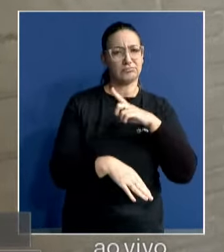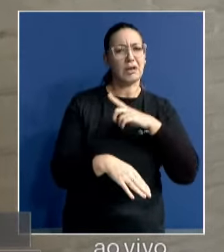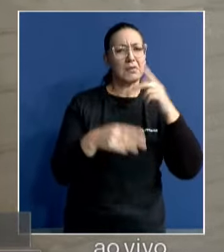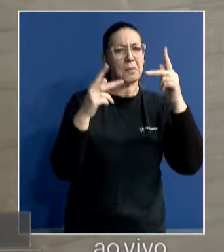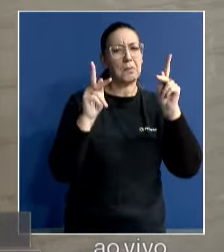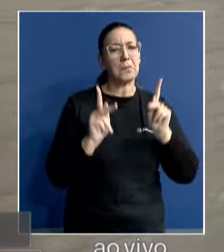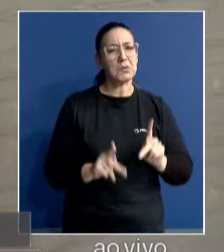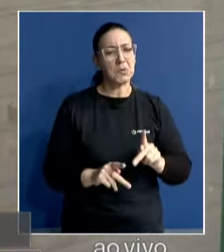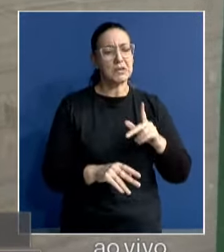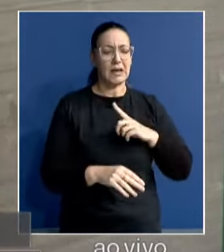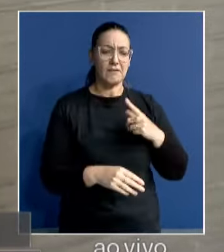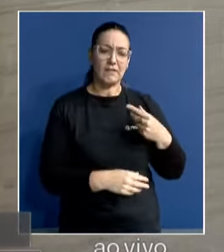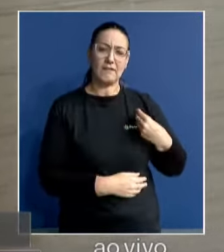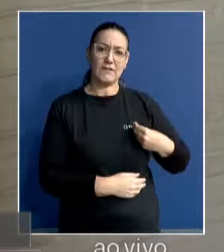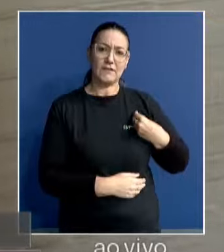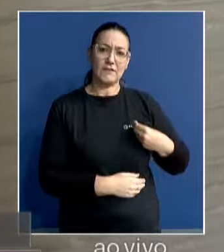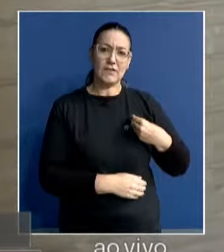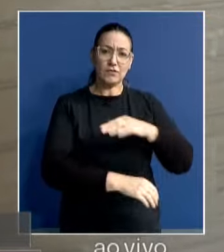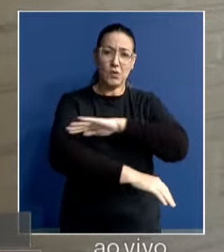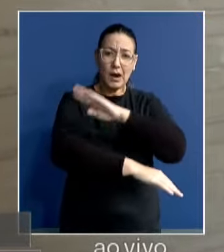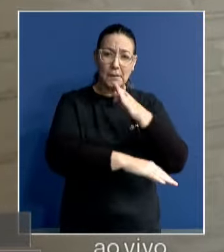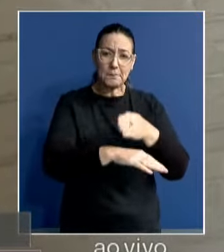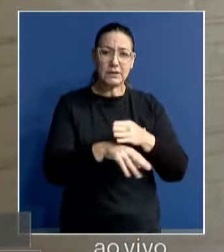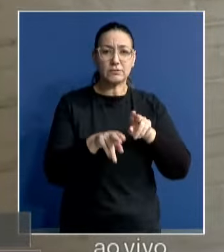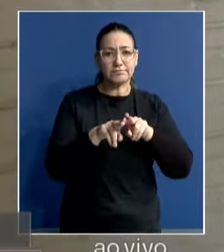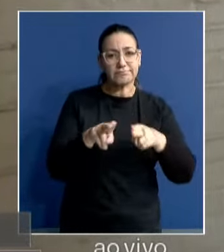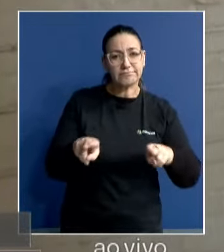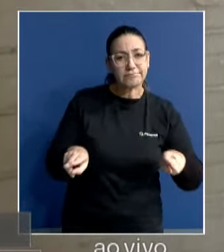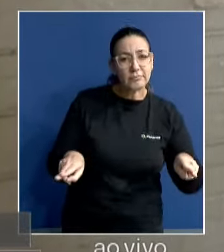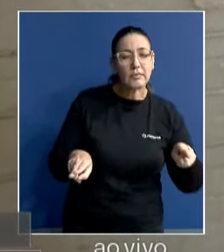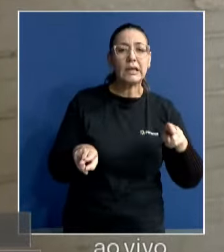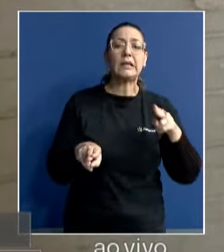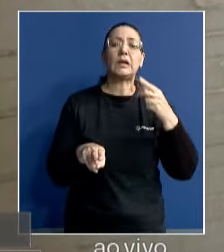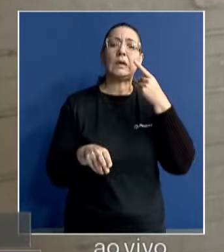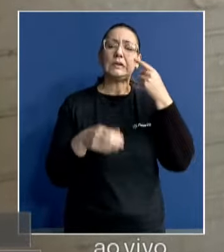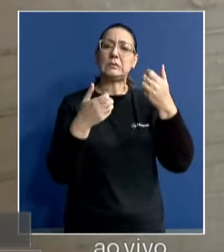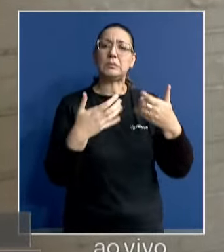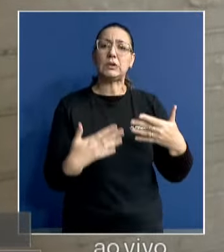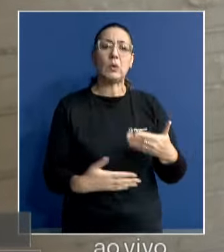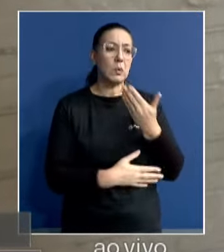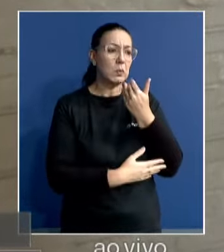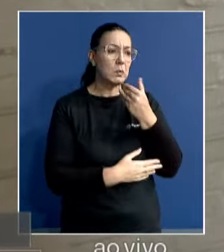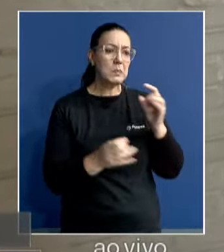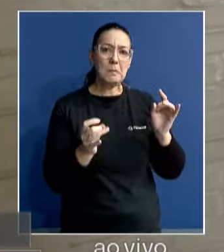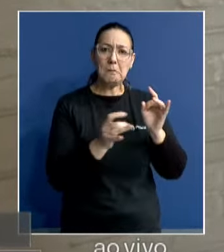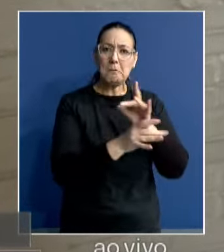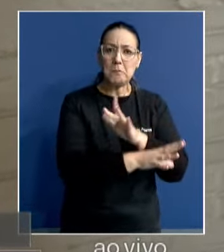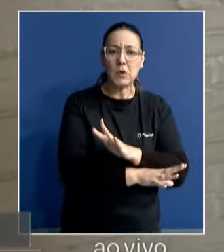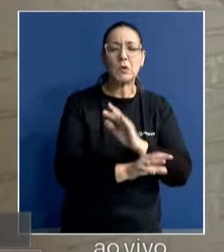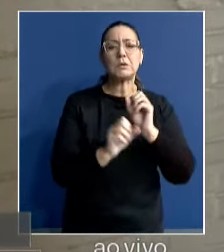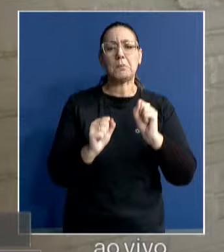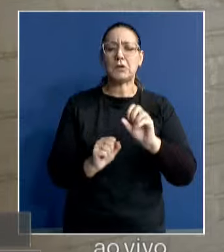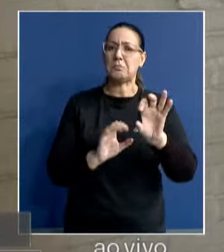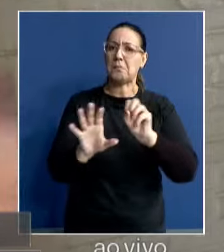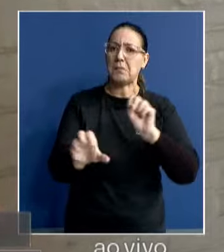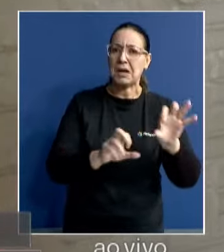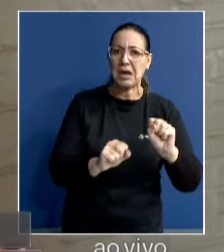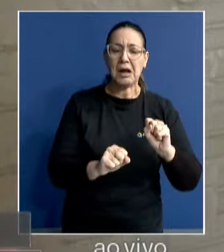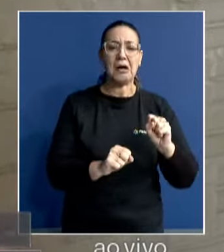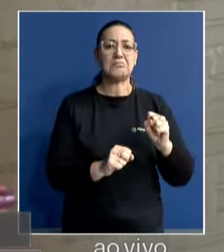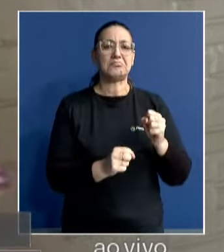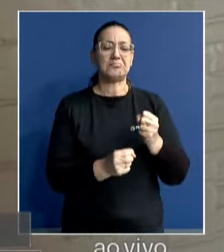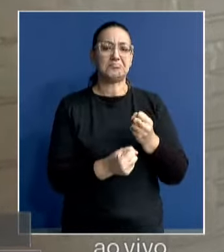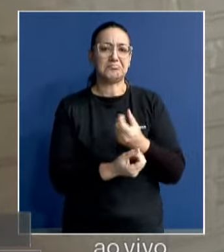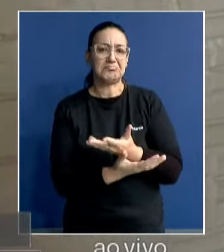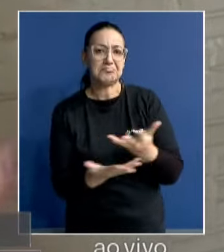estão abrigadas, para explicar algumas situações. Ó, pessoal, a comida já está pronta, vocês podem ir para lá, podem pegar doações nesse momento. Ou a gente vai